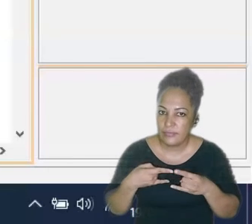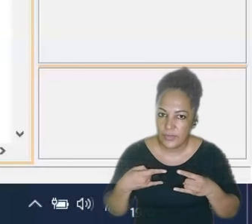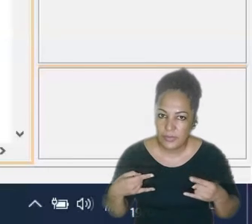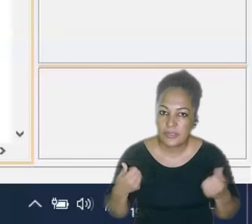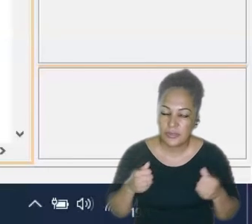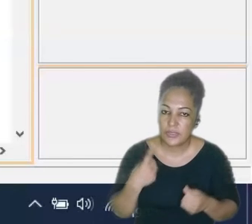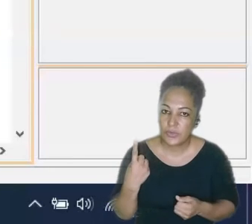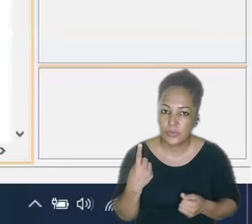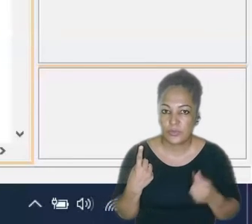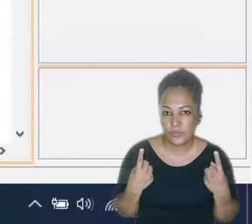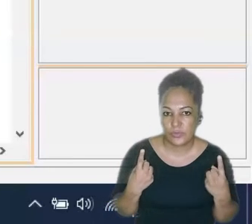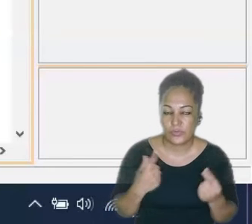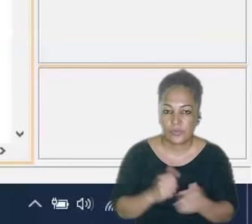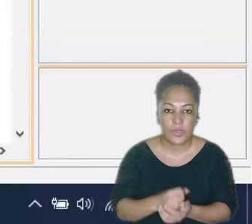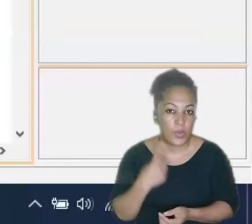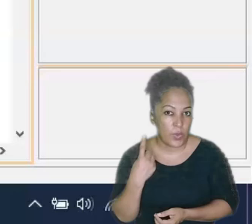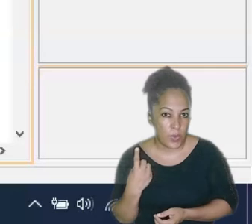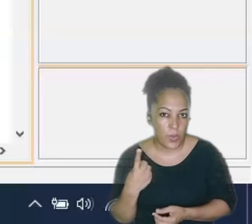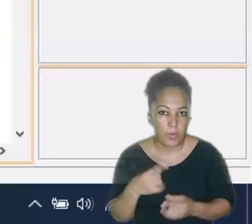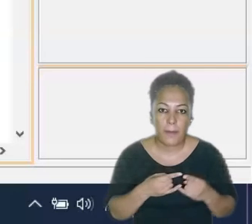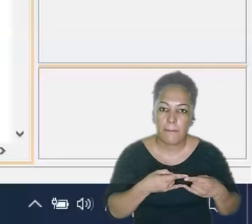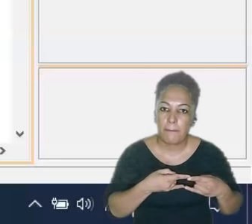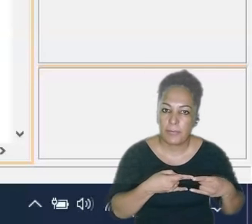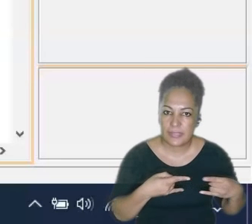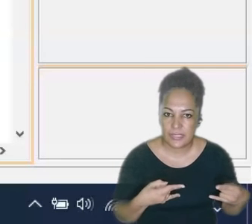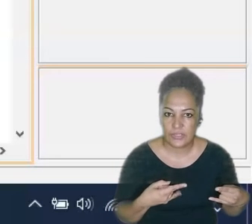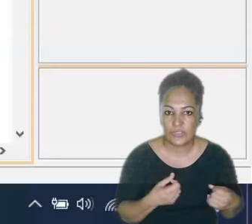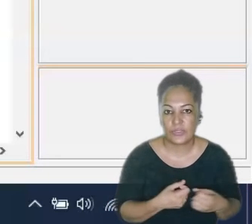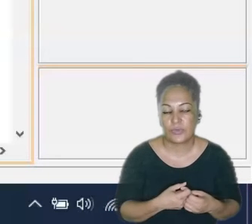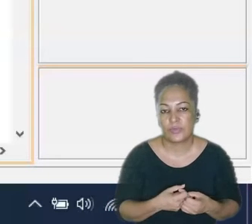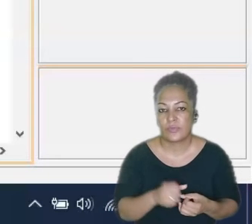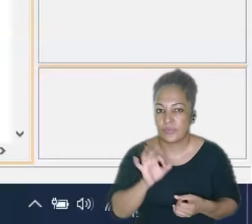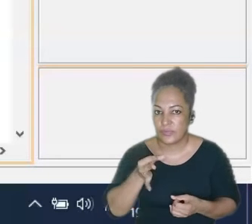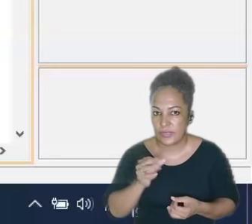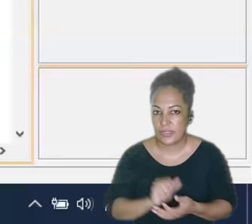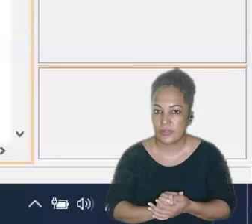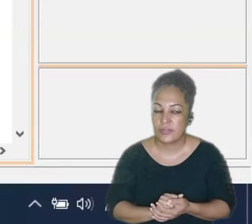de passagem? Sim. Então, aqui seria 1 para 1. Uma passagem,